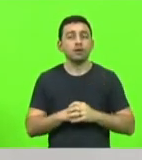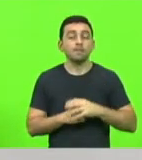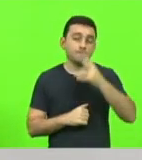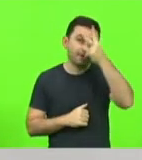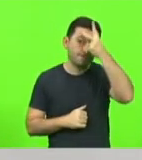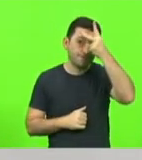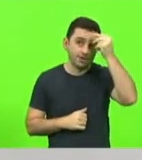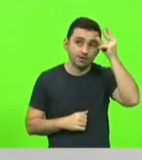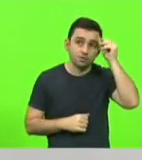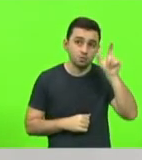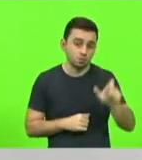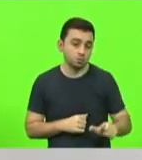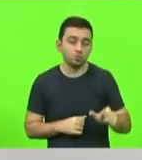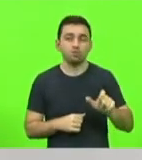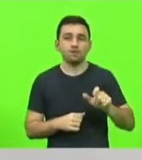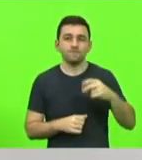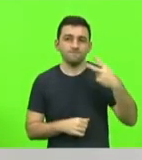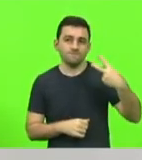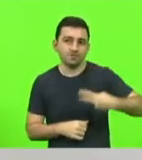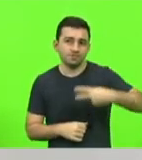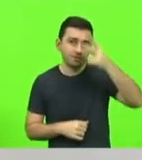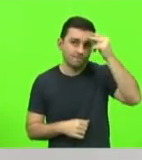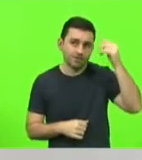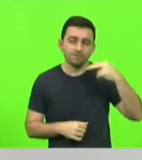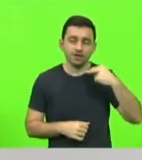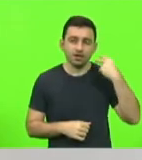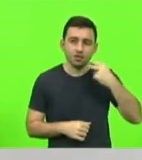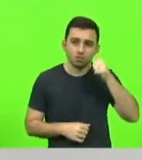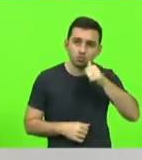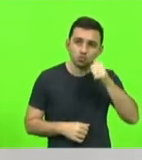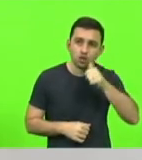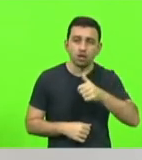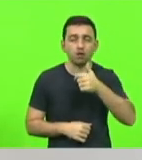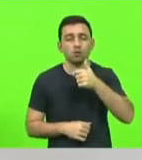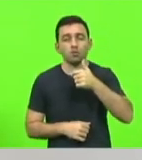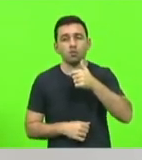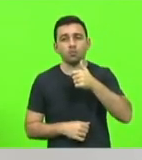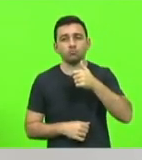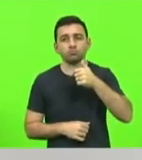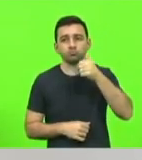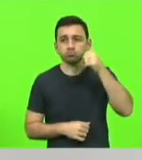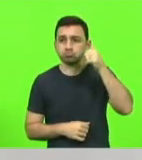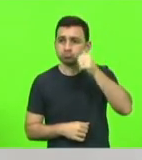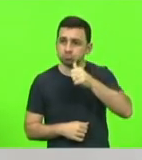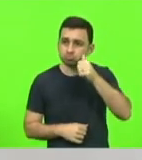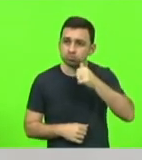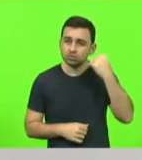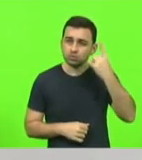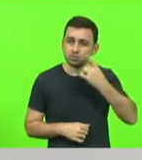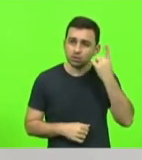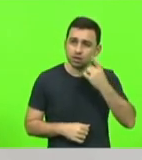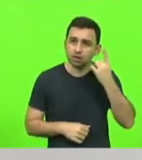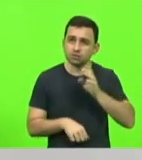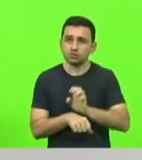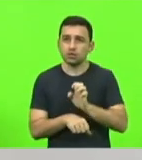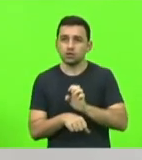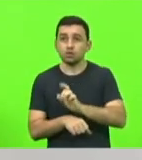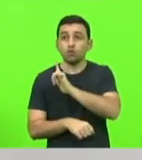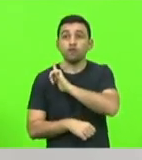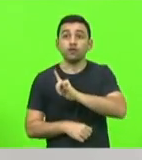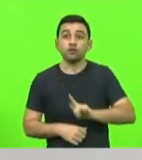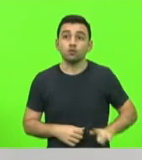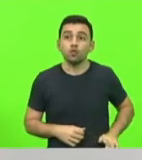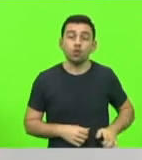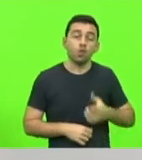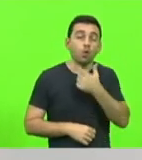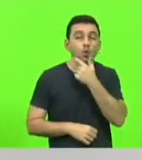prefeitos, vice-prefeitos, vereadoras, deputadas estaduais, deputados estaduais, governadores,